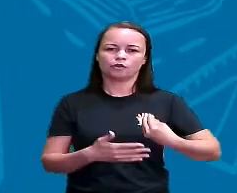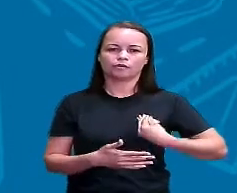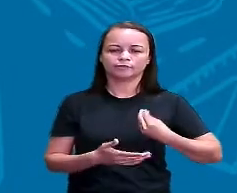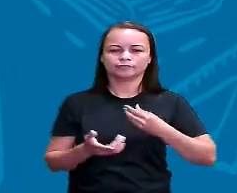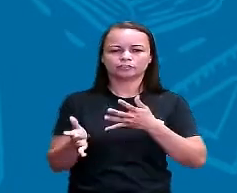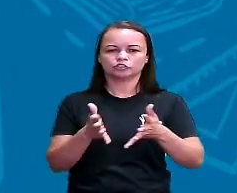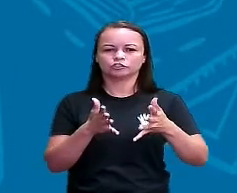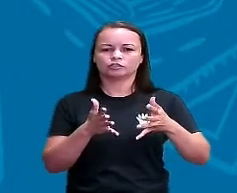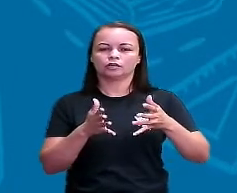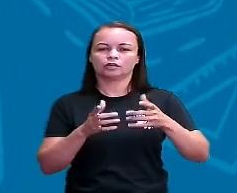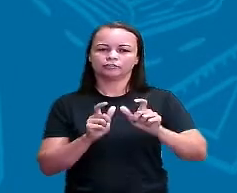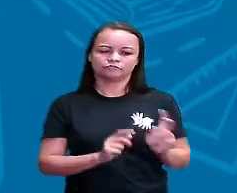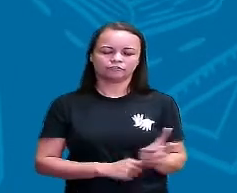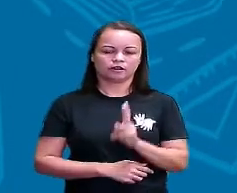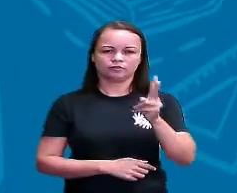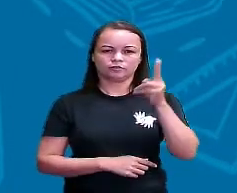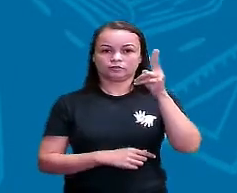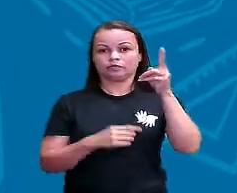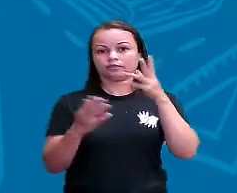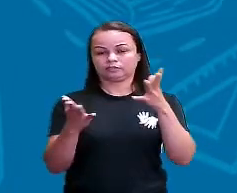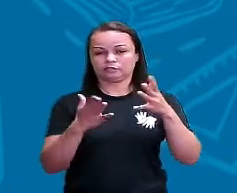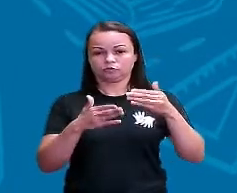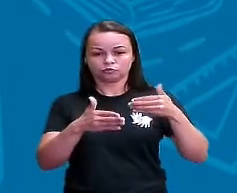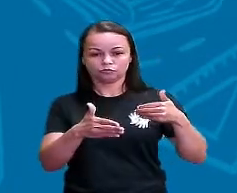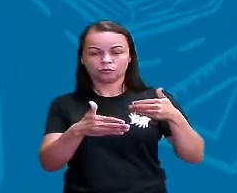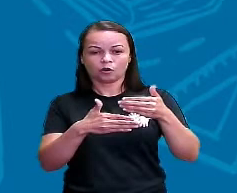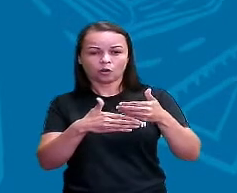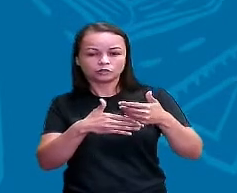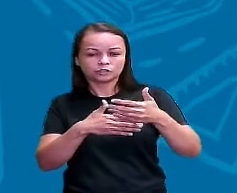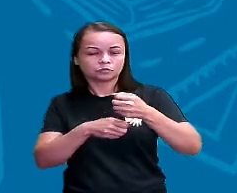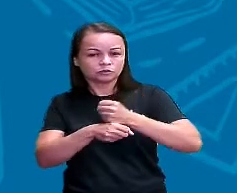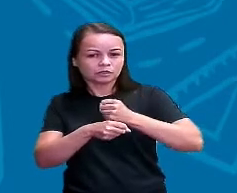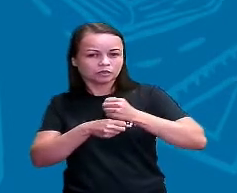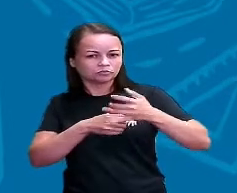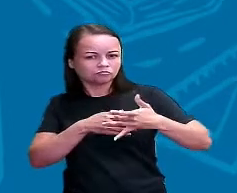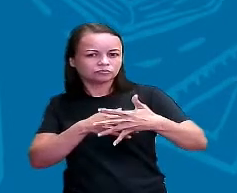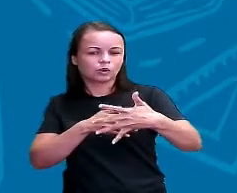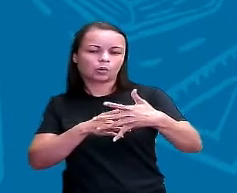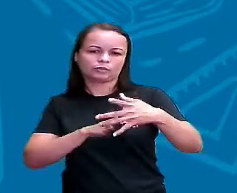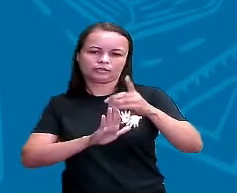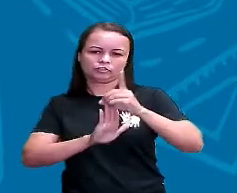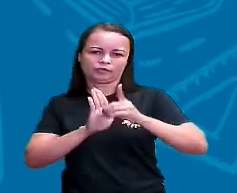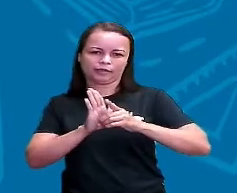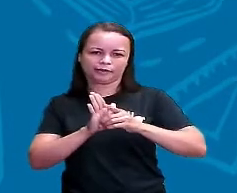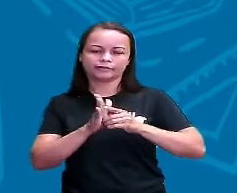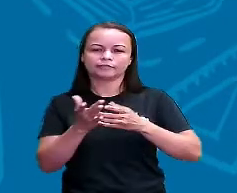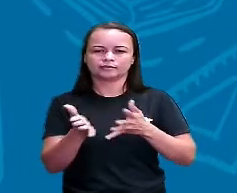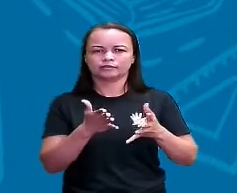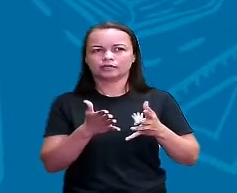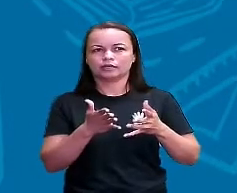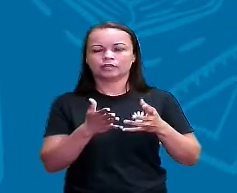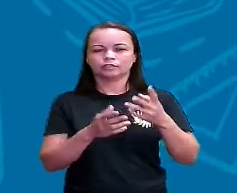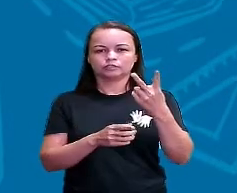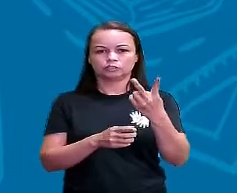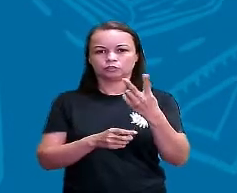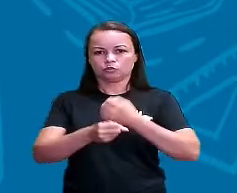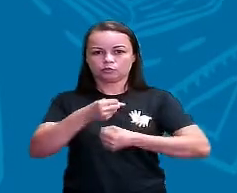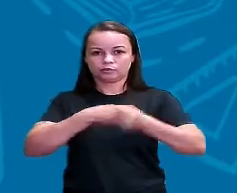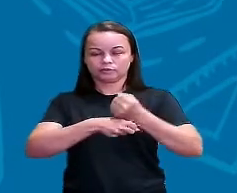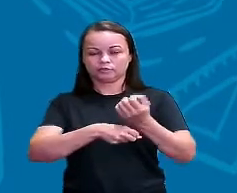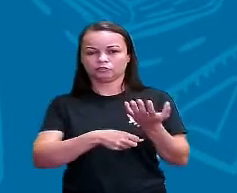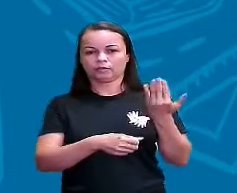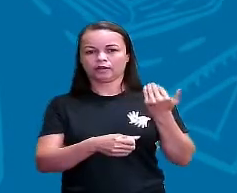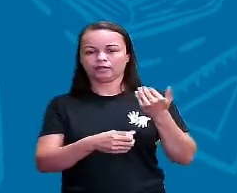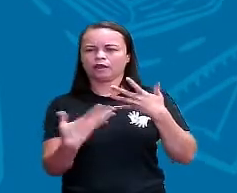tendência de grande valorização nos próximos anos, nas próximas décadas. A gente sabe que de 2 anos para cá o mundo